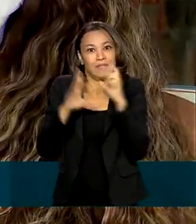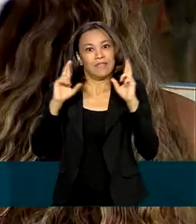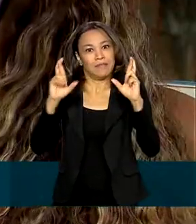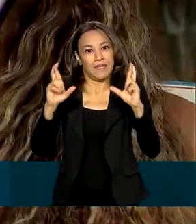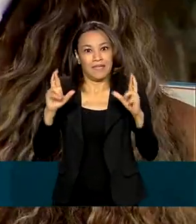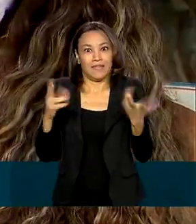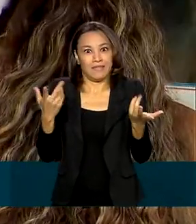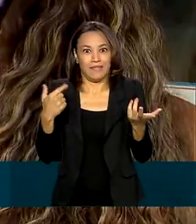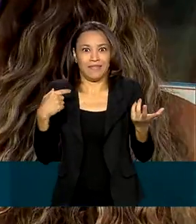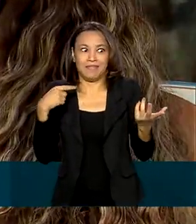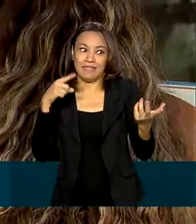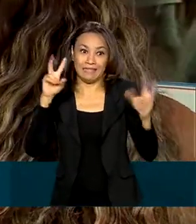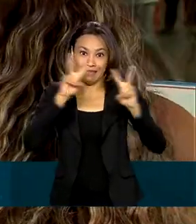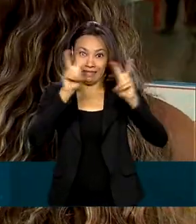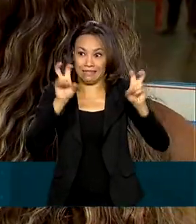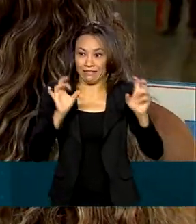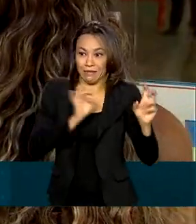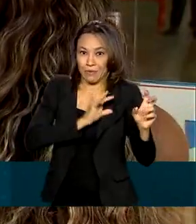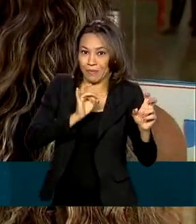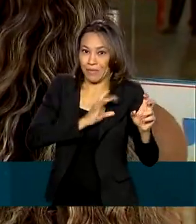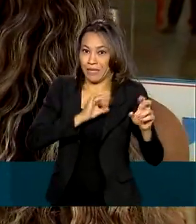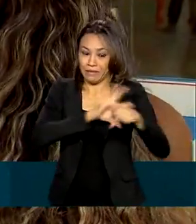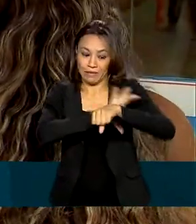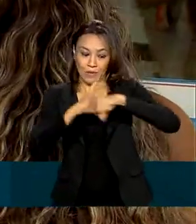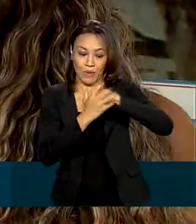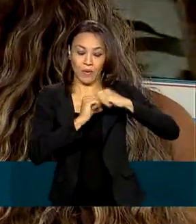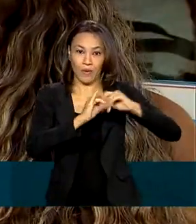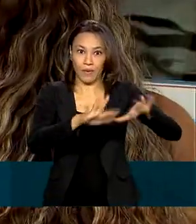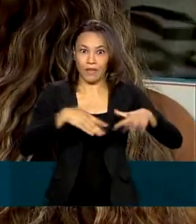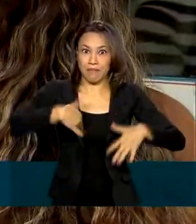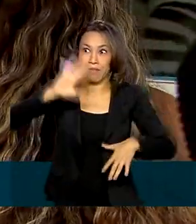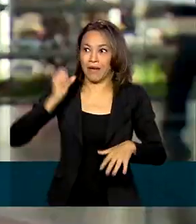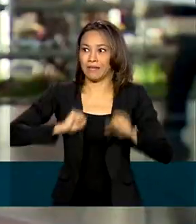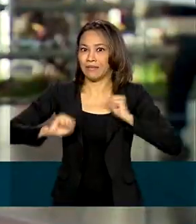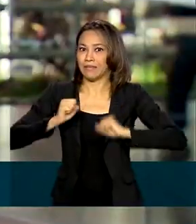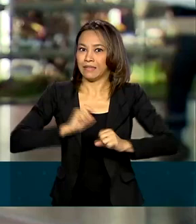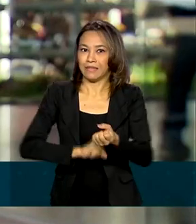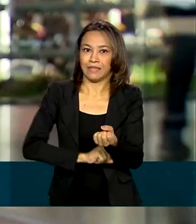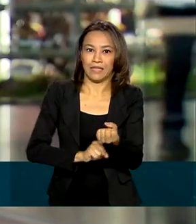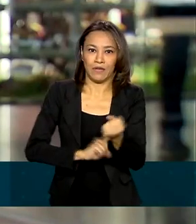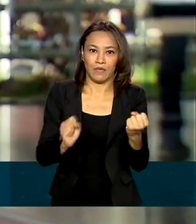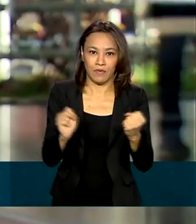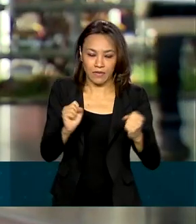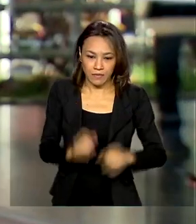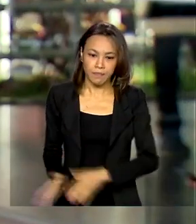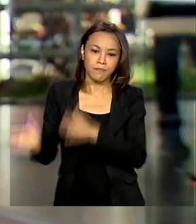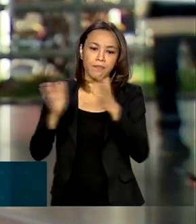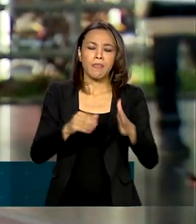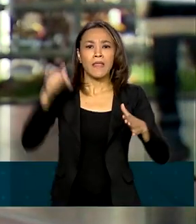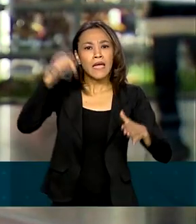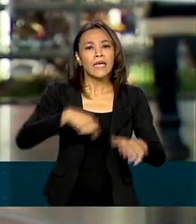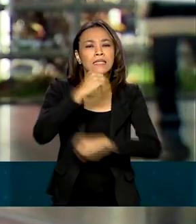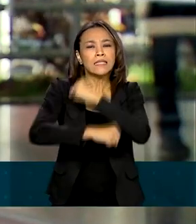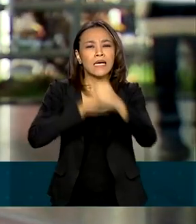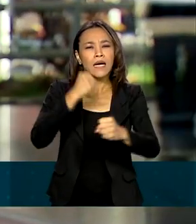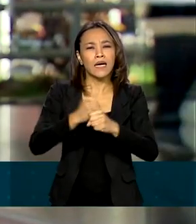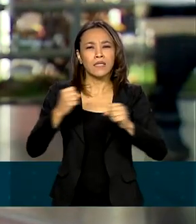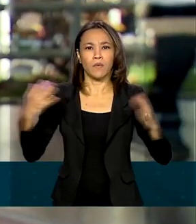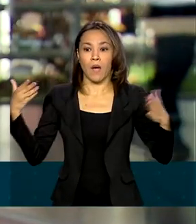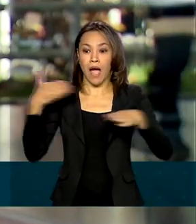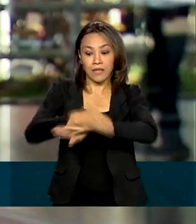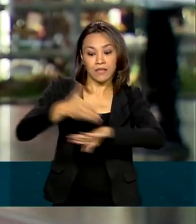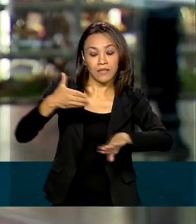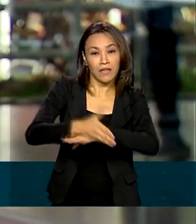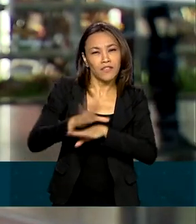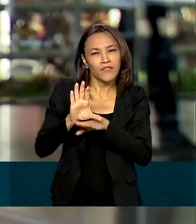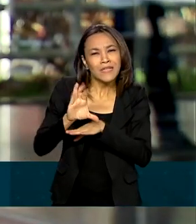ainda a comer espera alguma coisa ele deixa mais nervosa ainda esse ano o acesso foi liberado mais cedo às